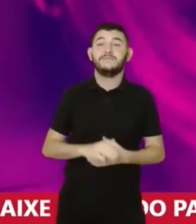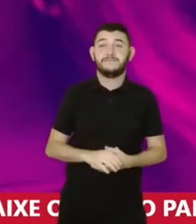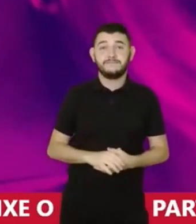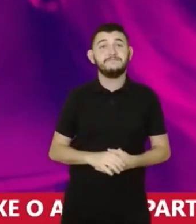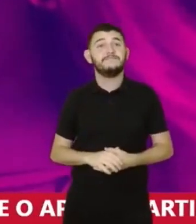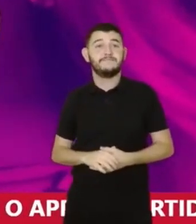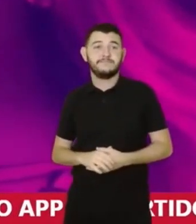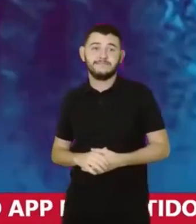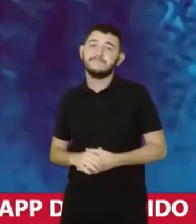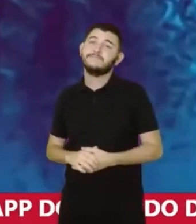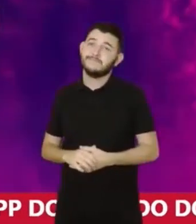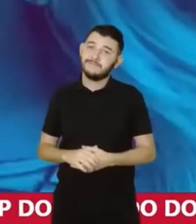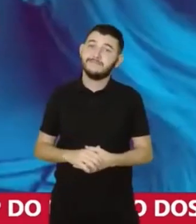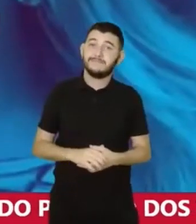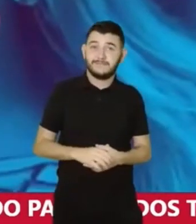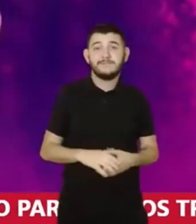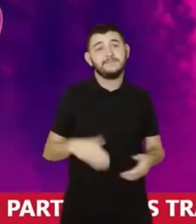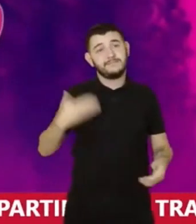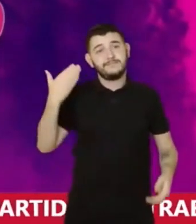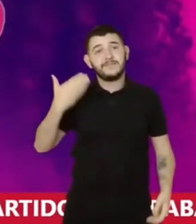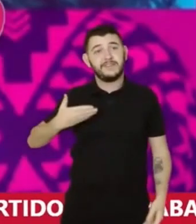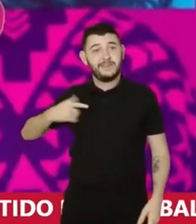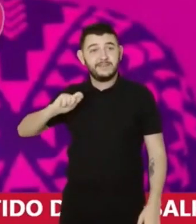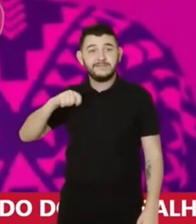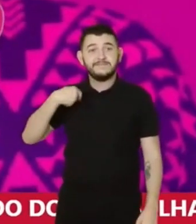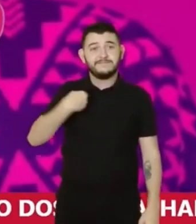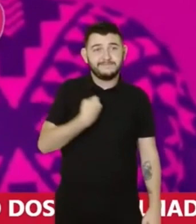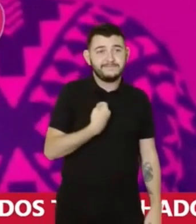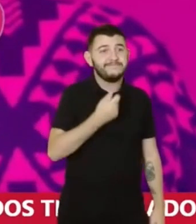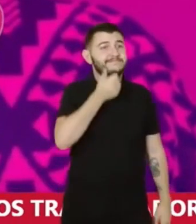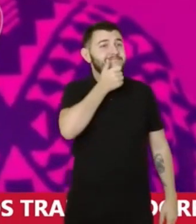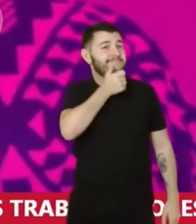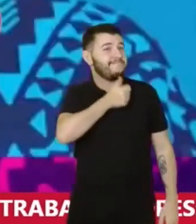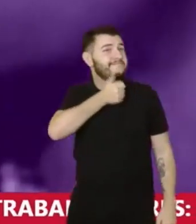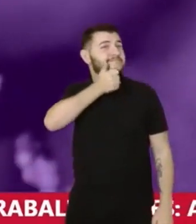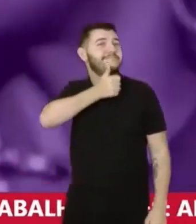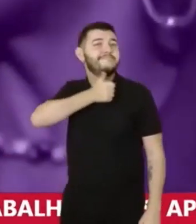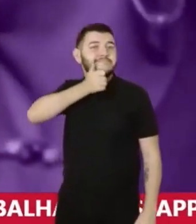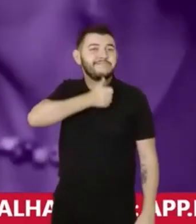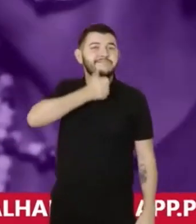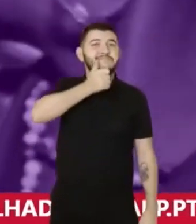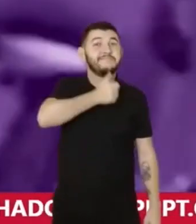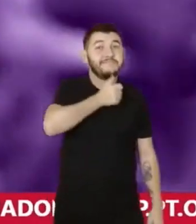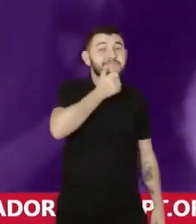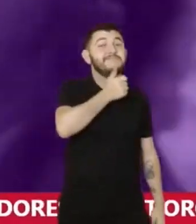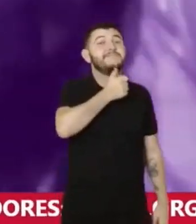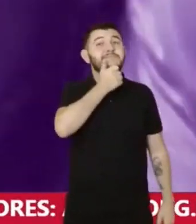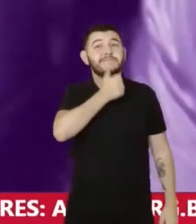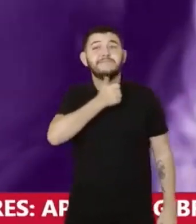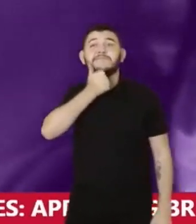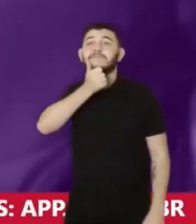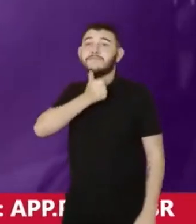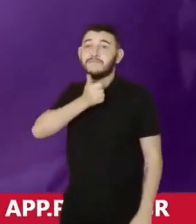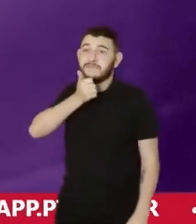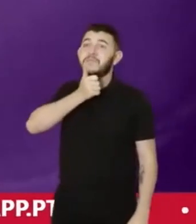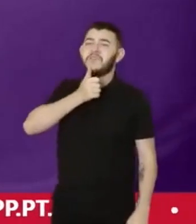Porque eu sou mulher pra fazer